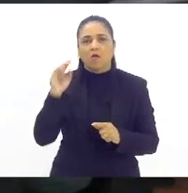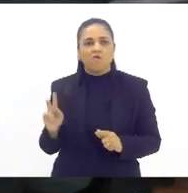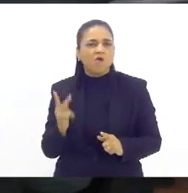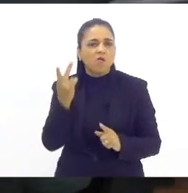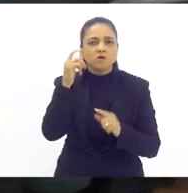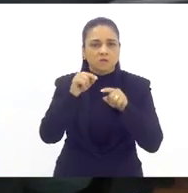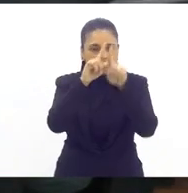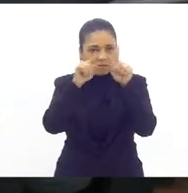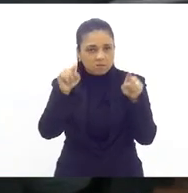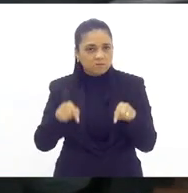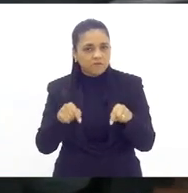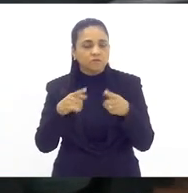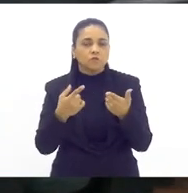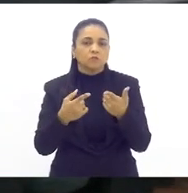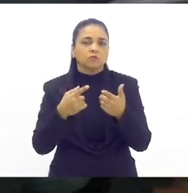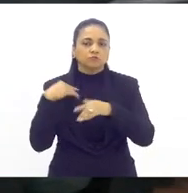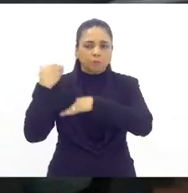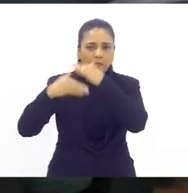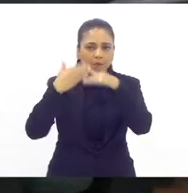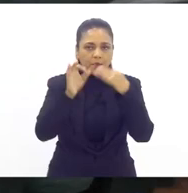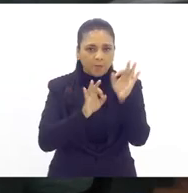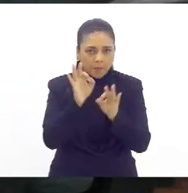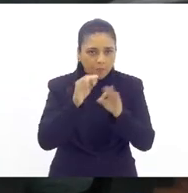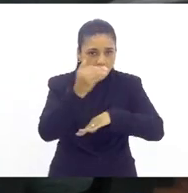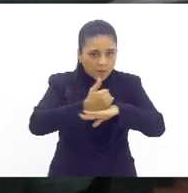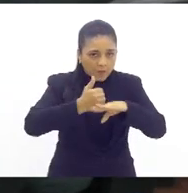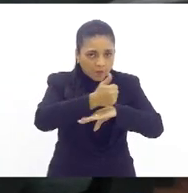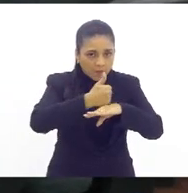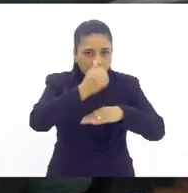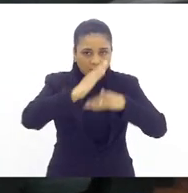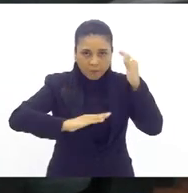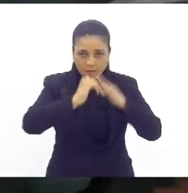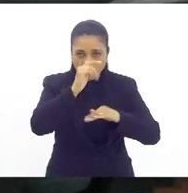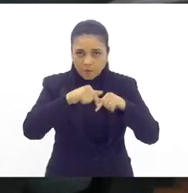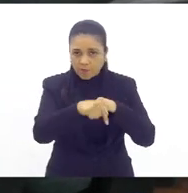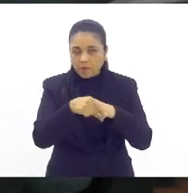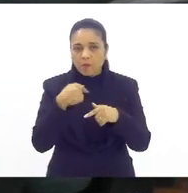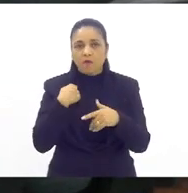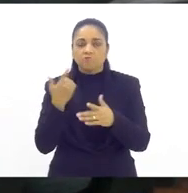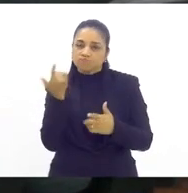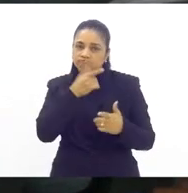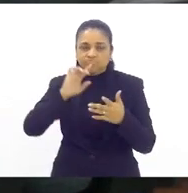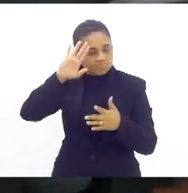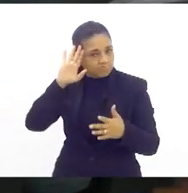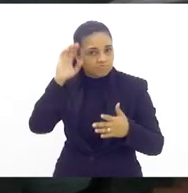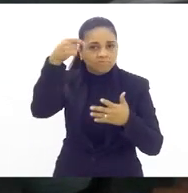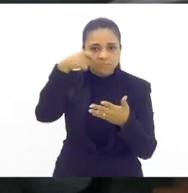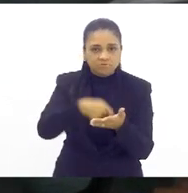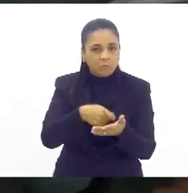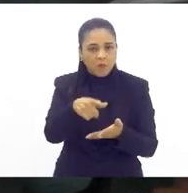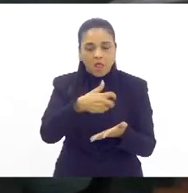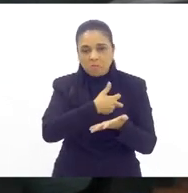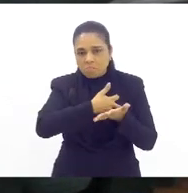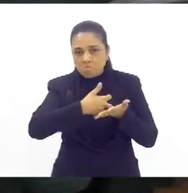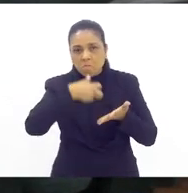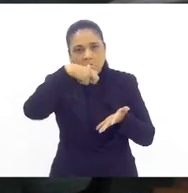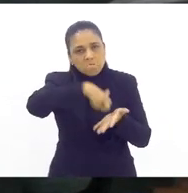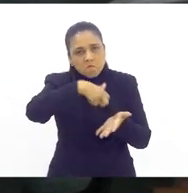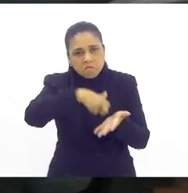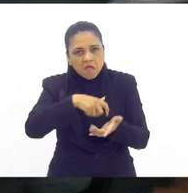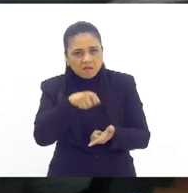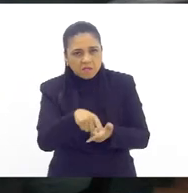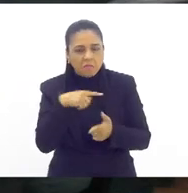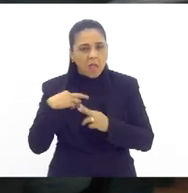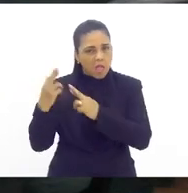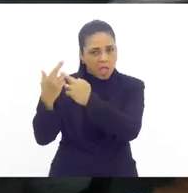o servidor de carreira e encontrar uma saída para que o não seja penalizado por conta da